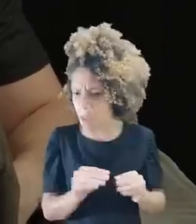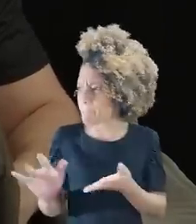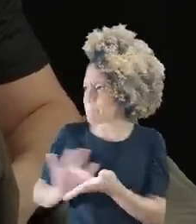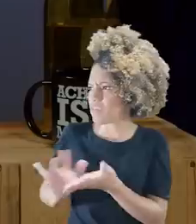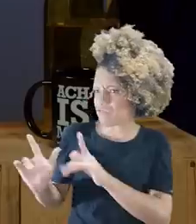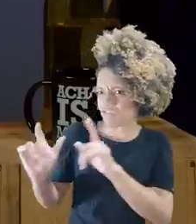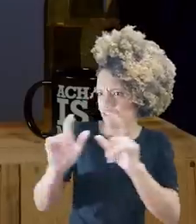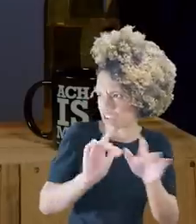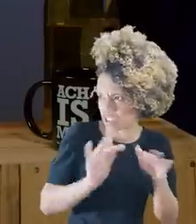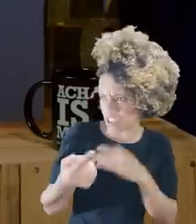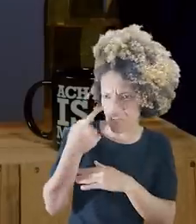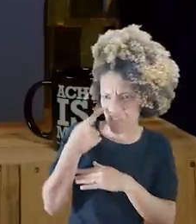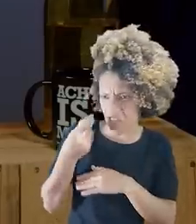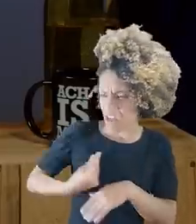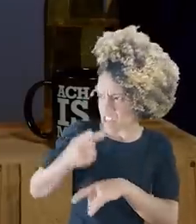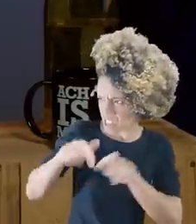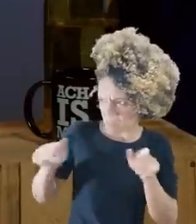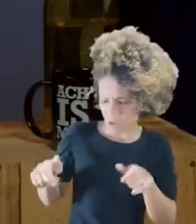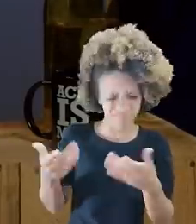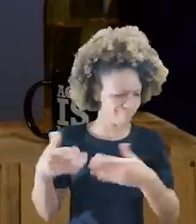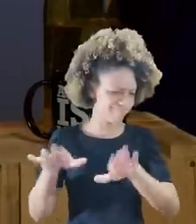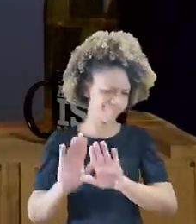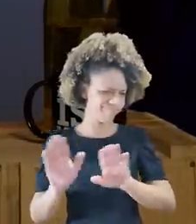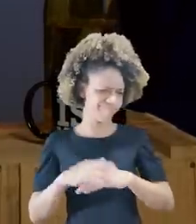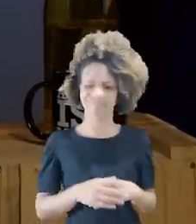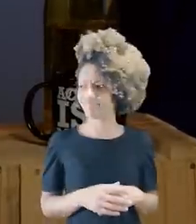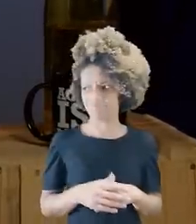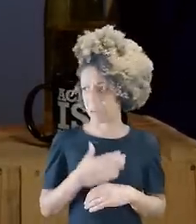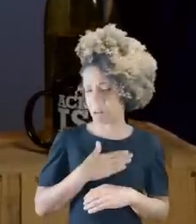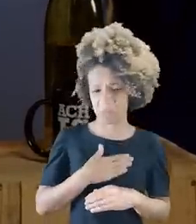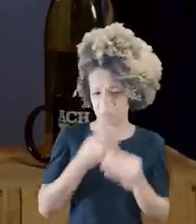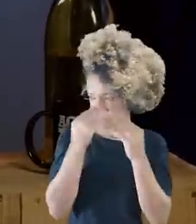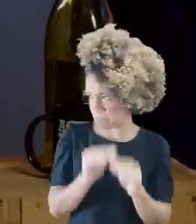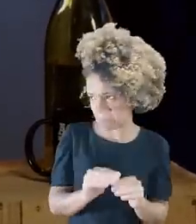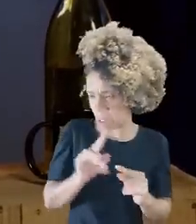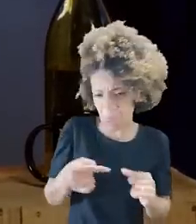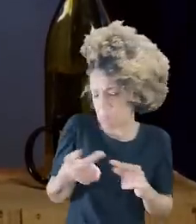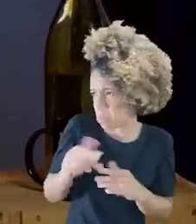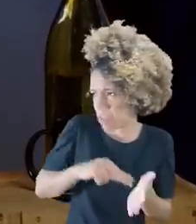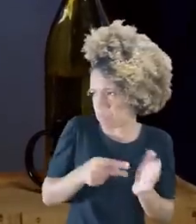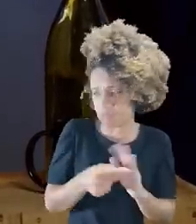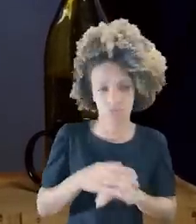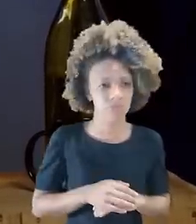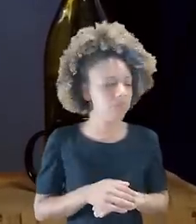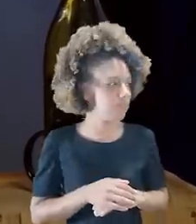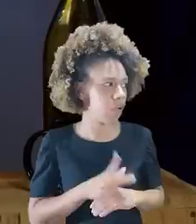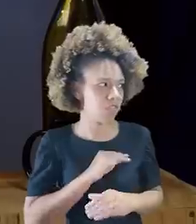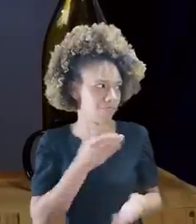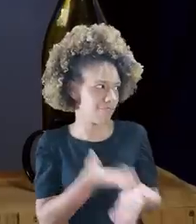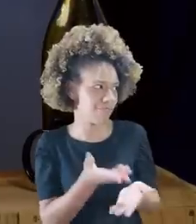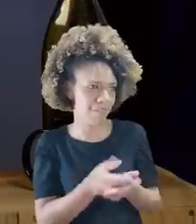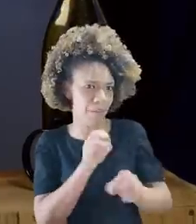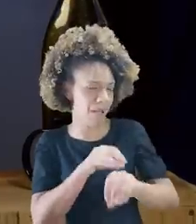noção eu acho um absurdo ah mas tem que postar hein a a é dia da avó dia do vô falei meu Deus como é que eu vou ficar aqui procurando foto